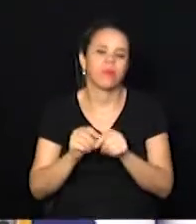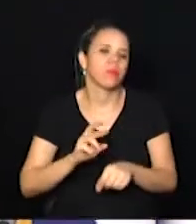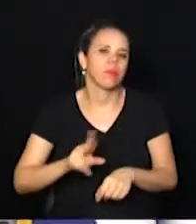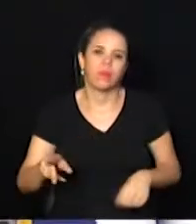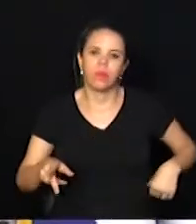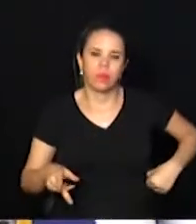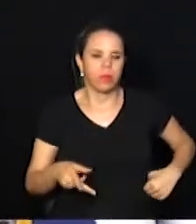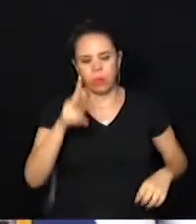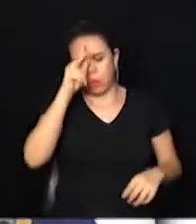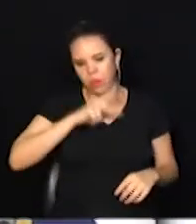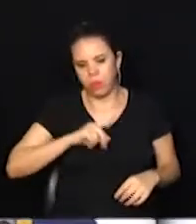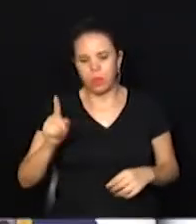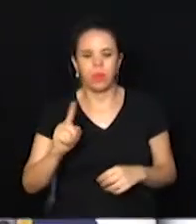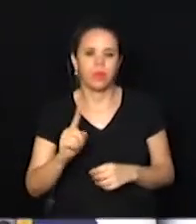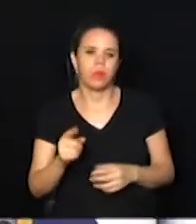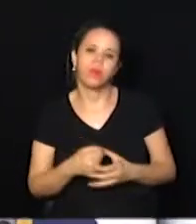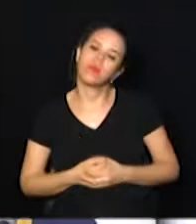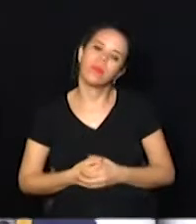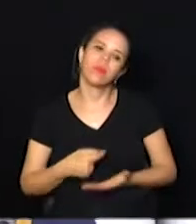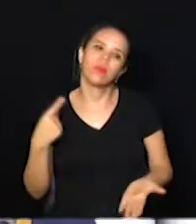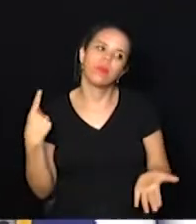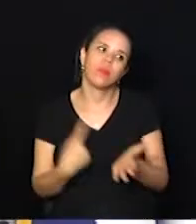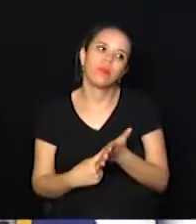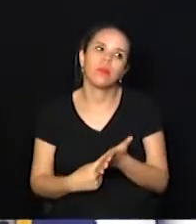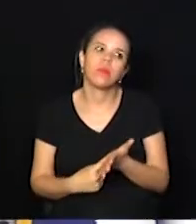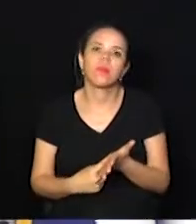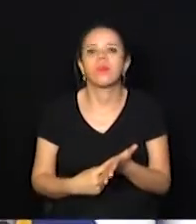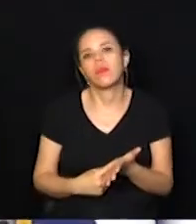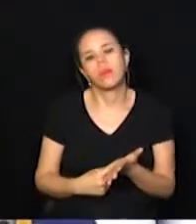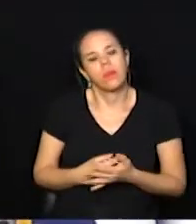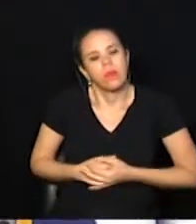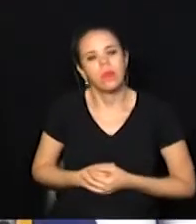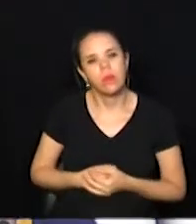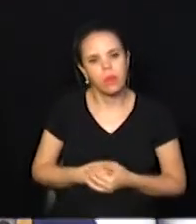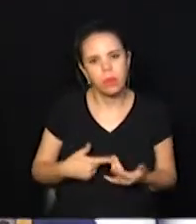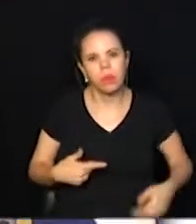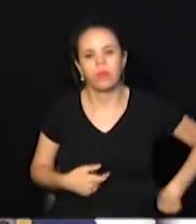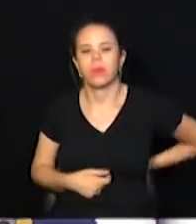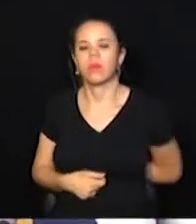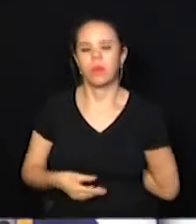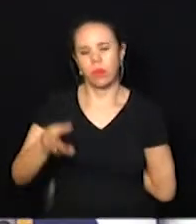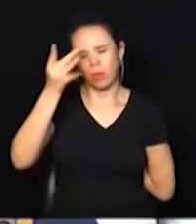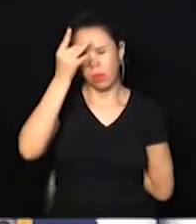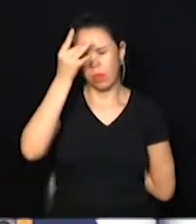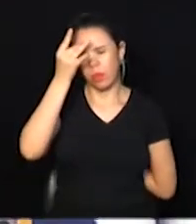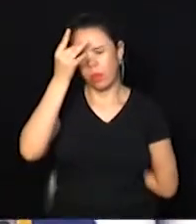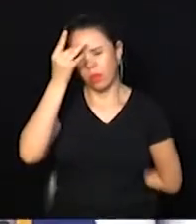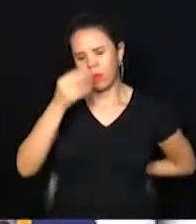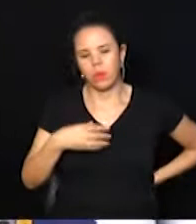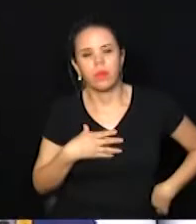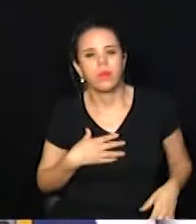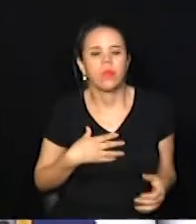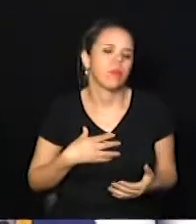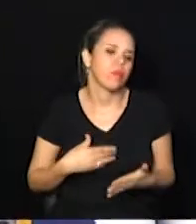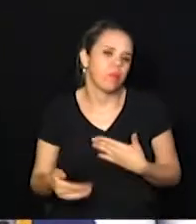benefício pessoal. Eles é um compromisso. E uma das coisas que marcou muito, não foi qualquer